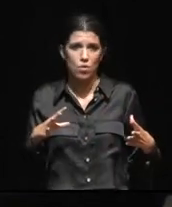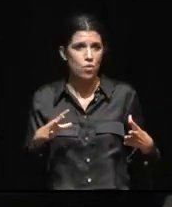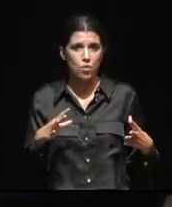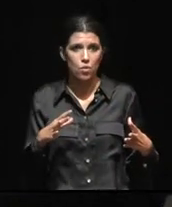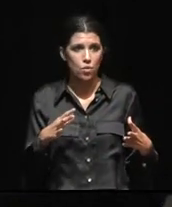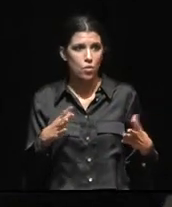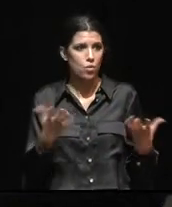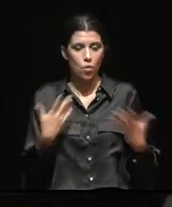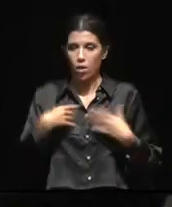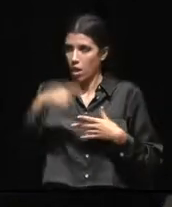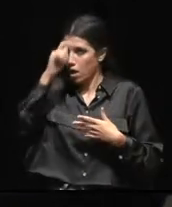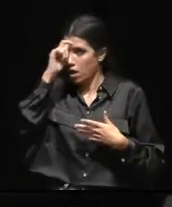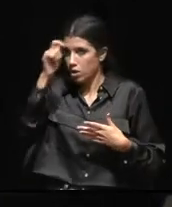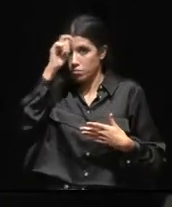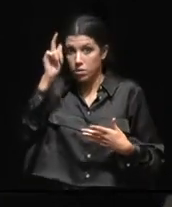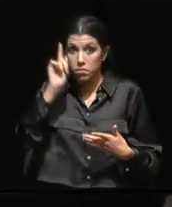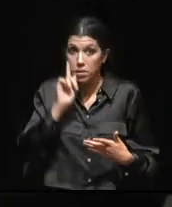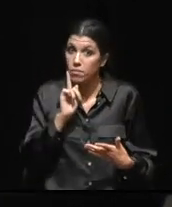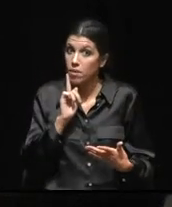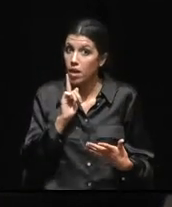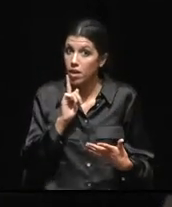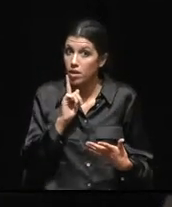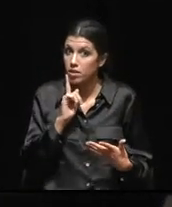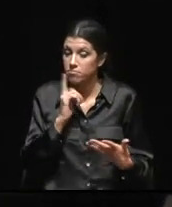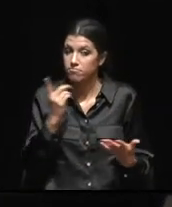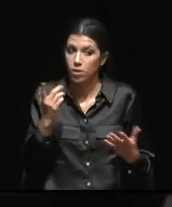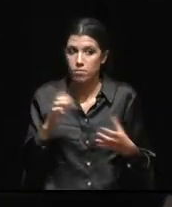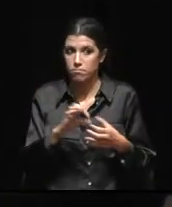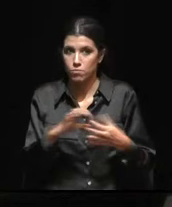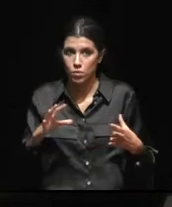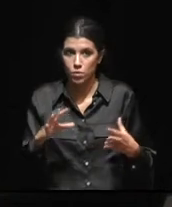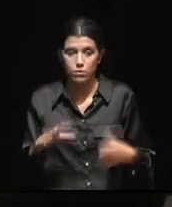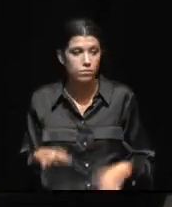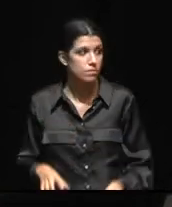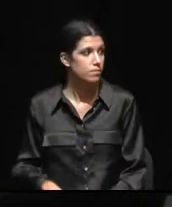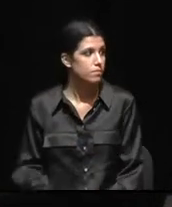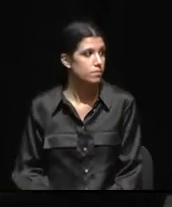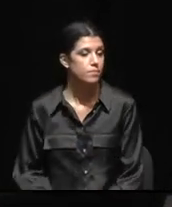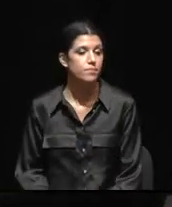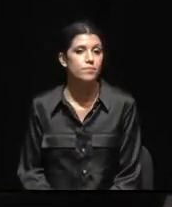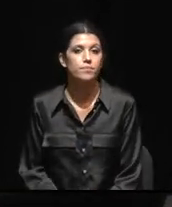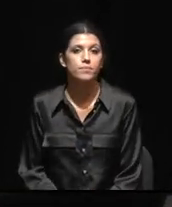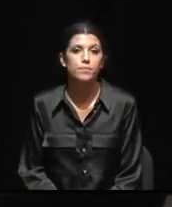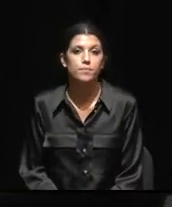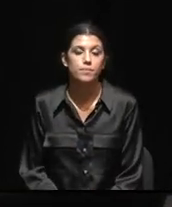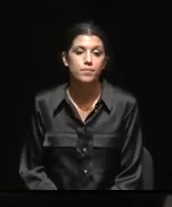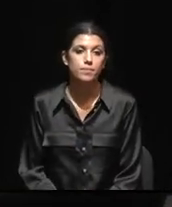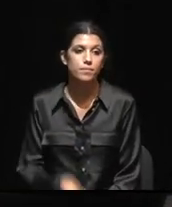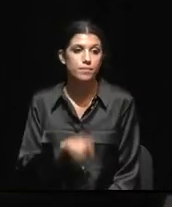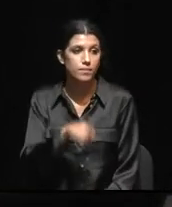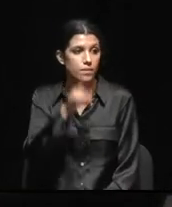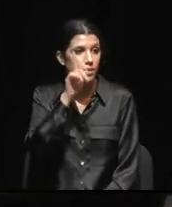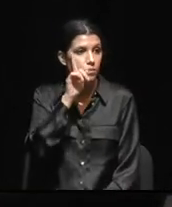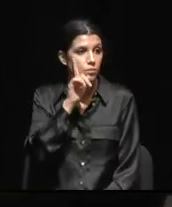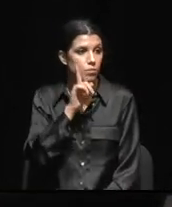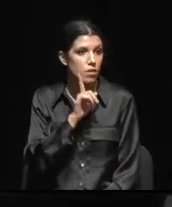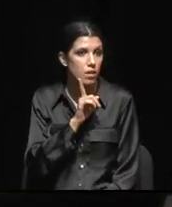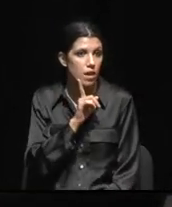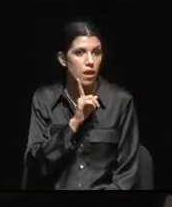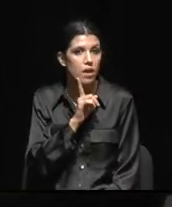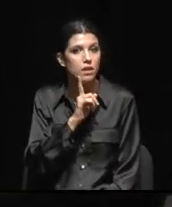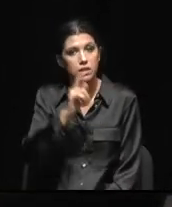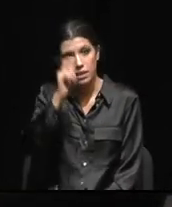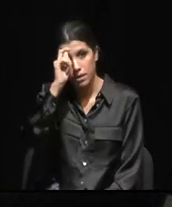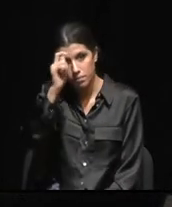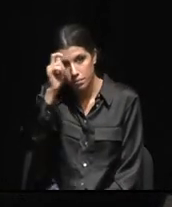tem um grande respeito pelas mulheres portanto eh as mulheres só são para ser